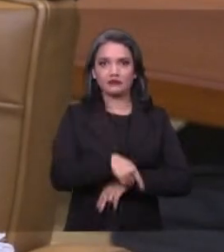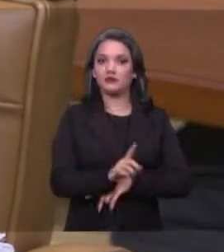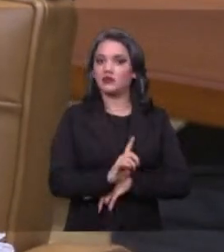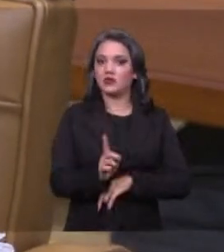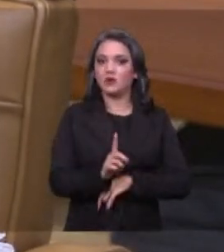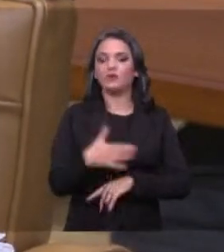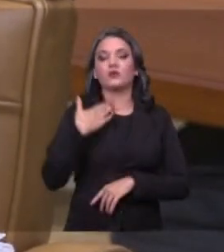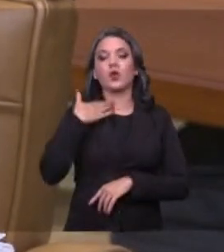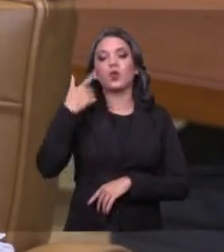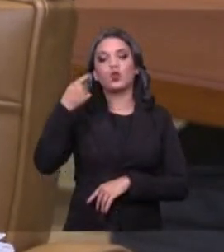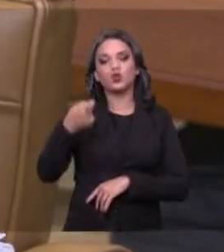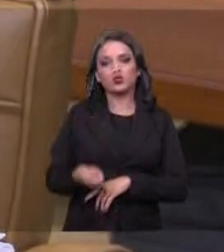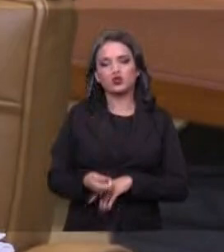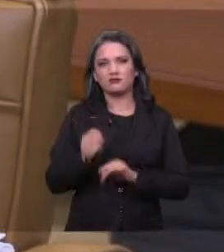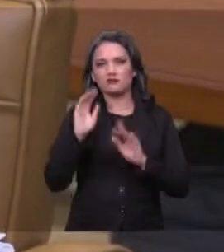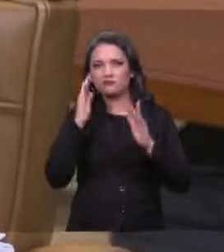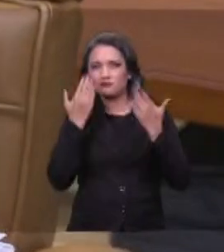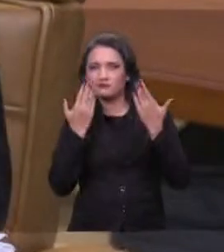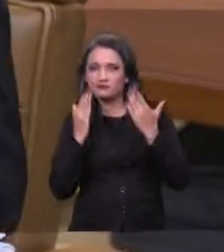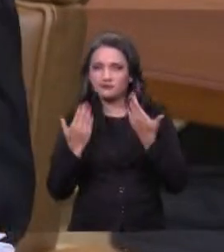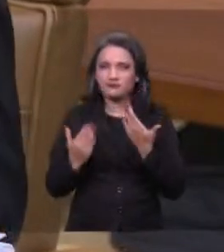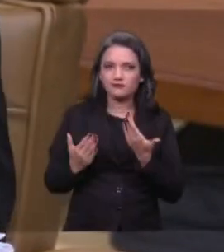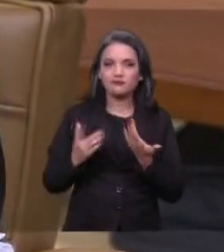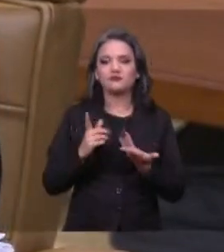o juiz aí deve se